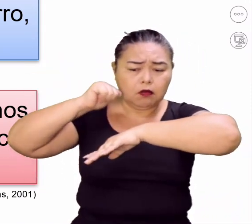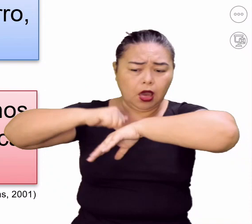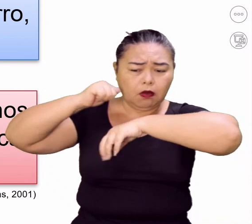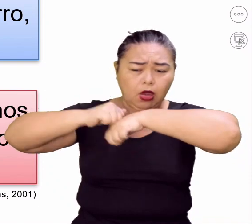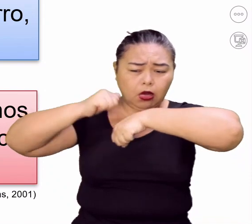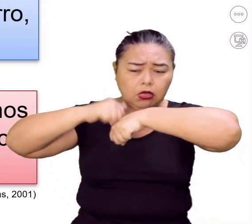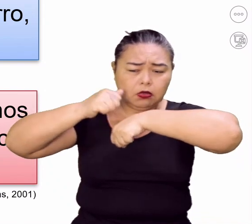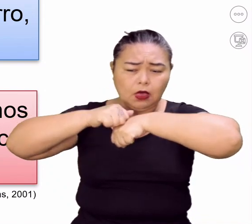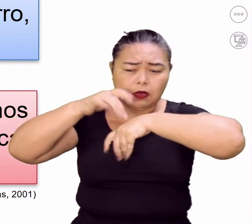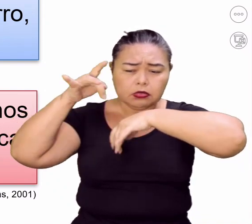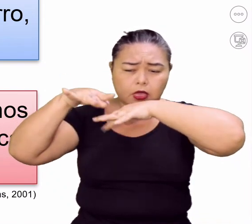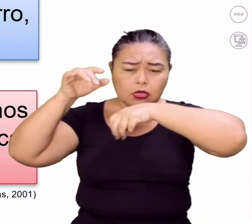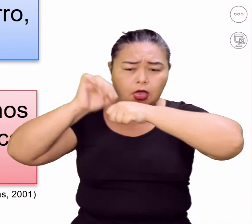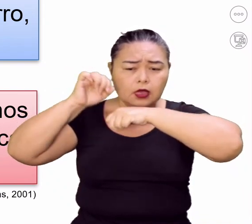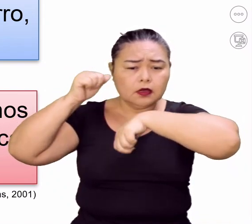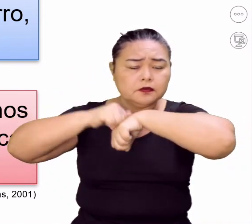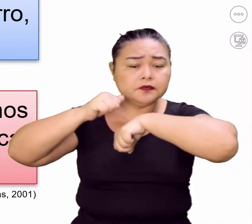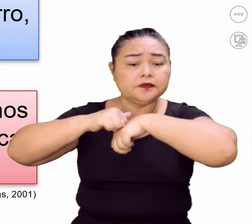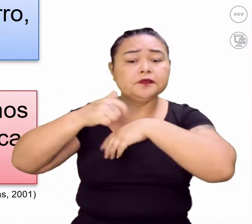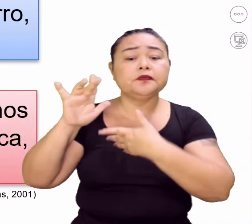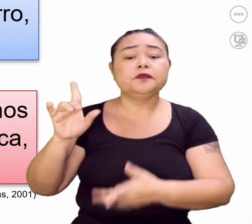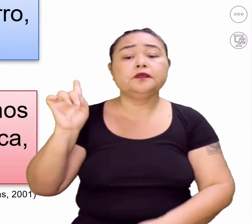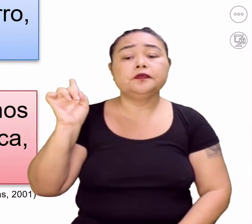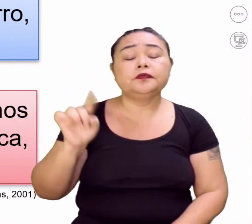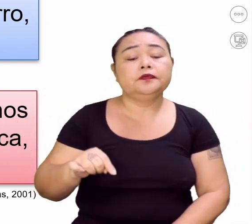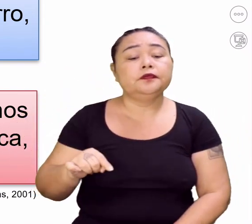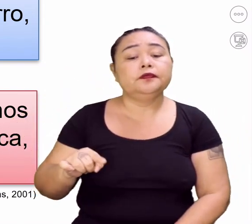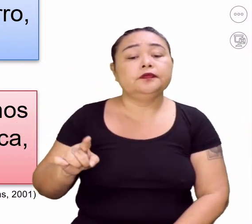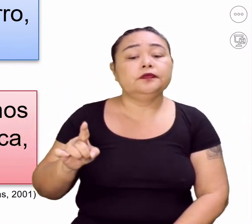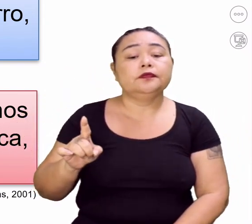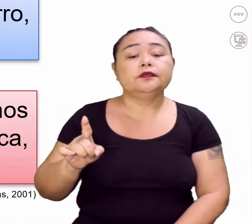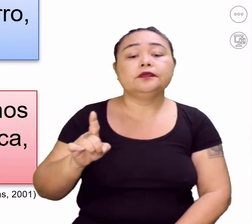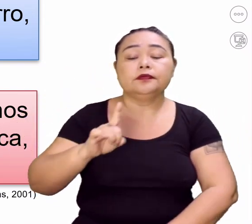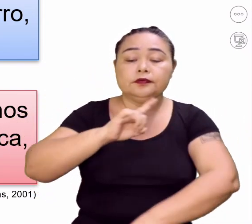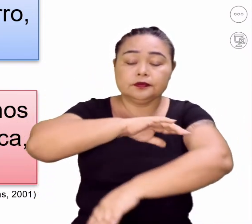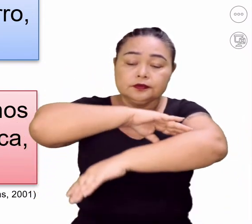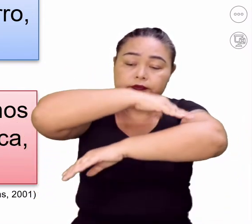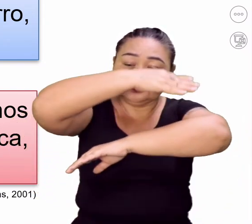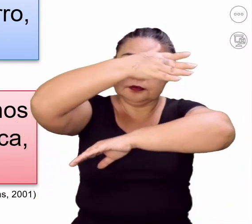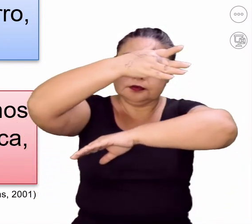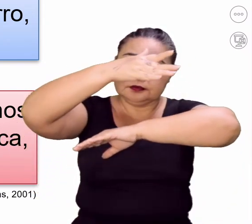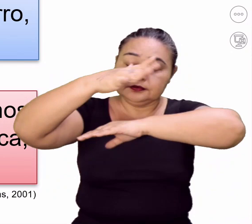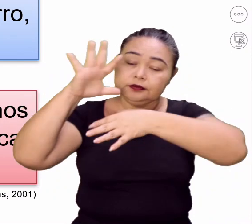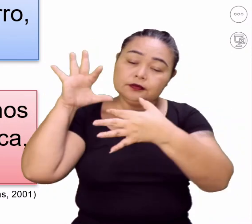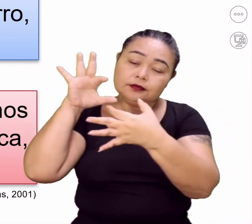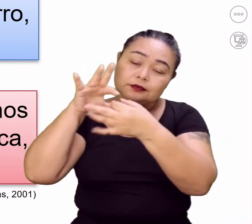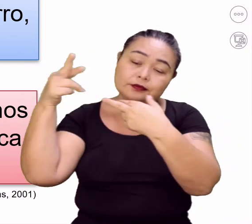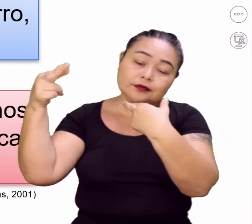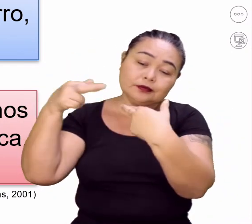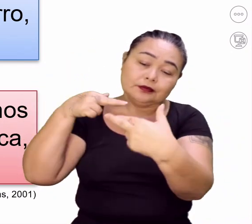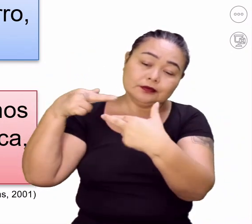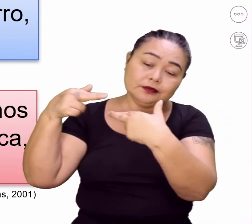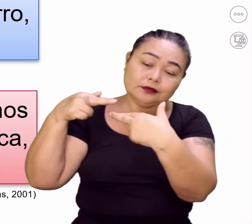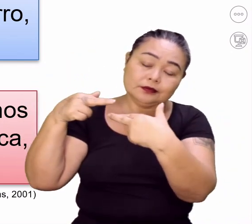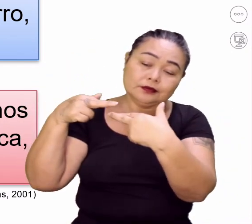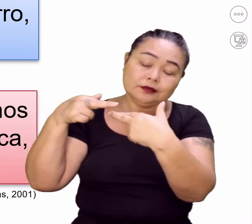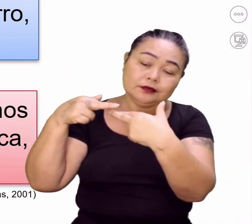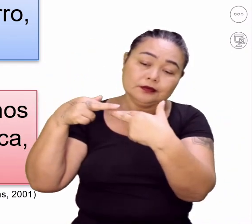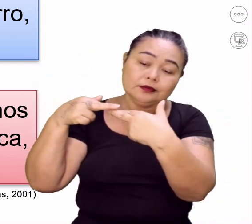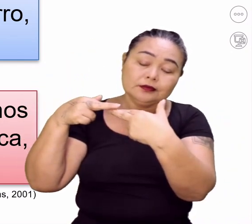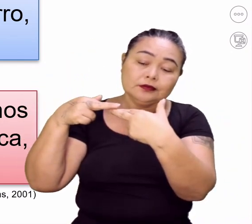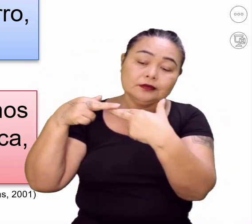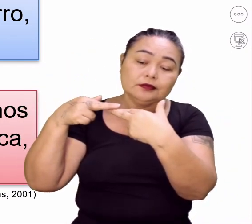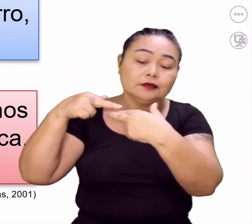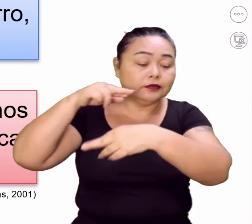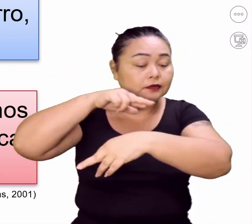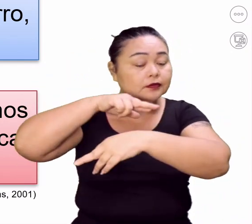galera, podem aí grifar, tá? Escudos cristalinos estão relacionados